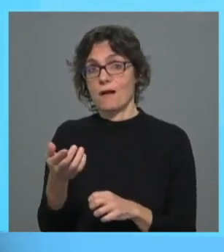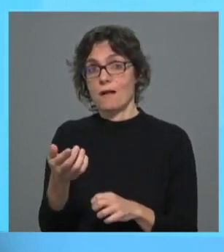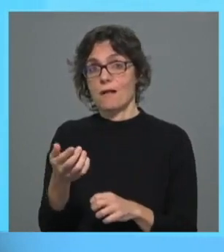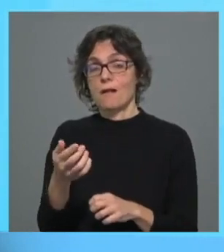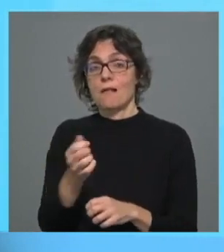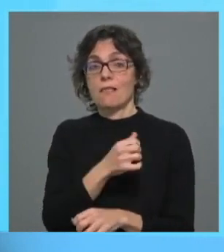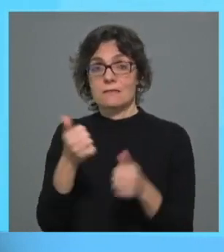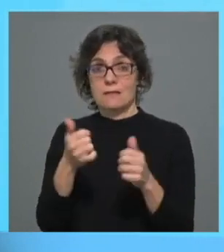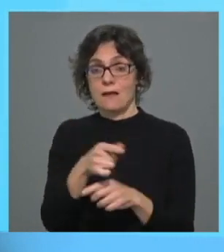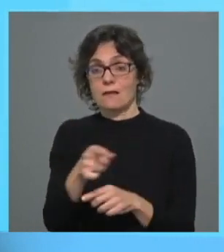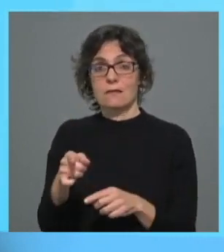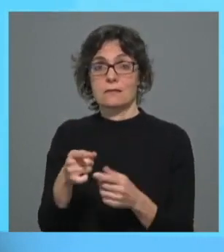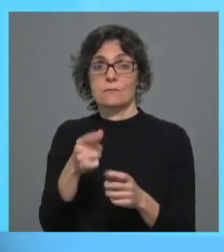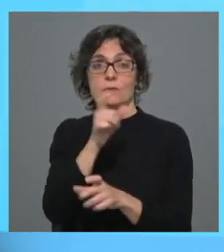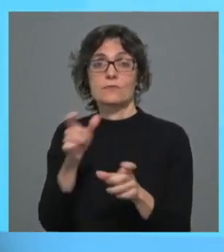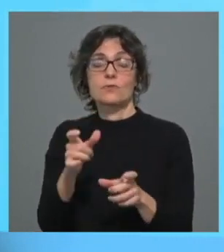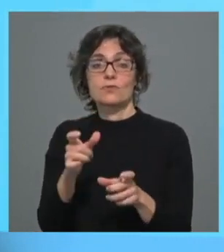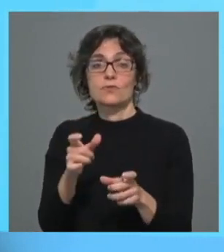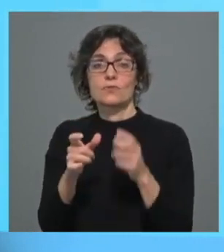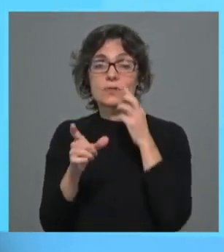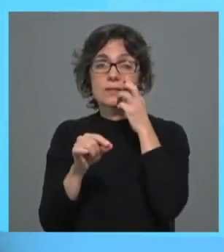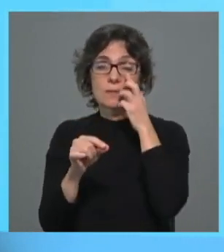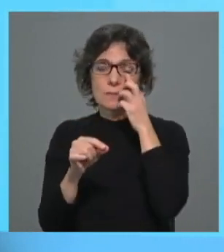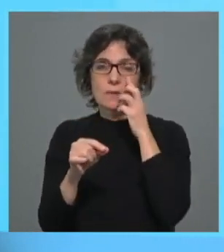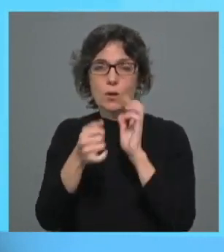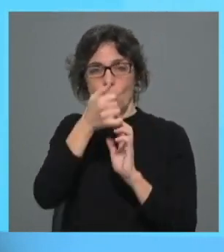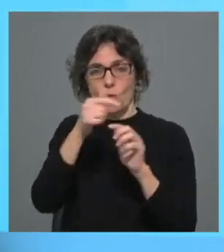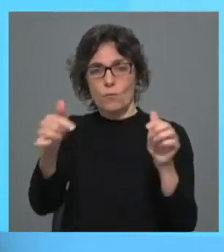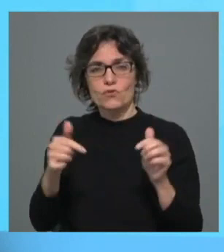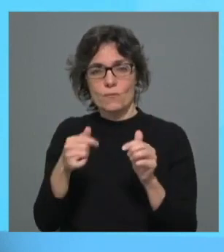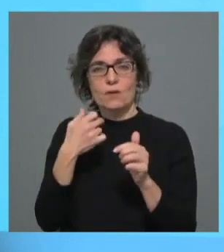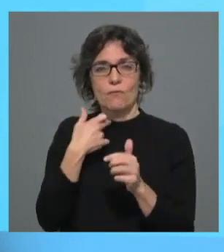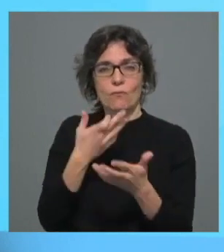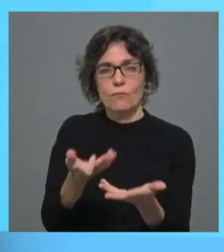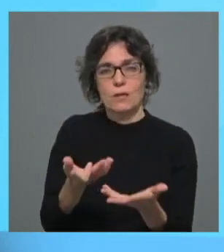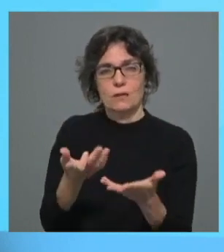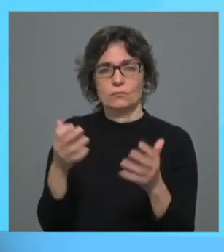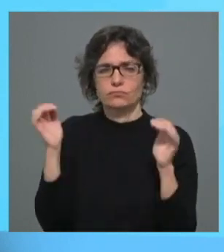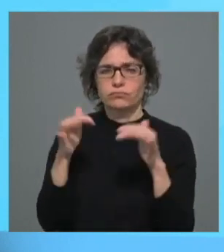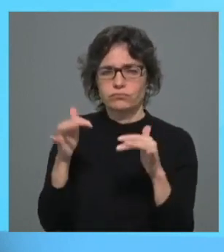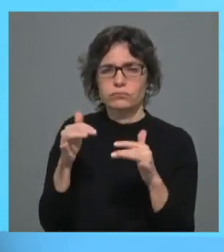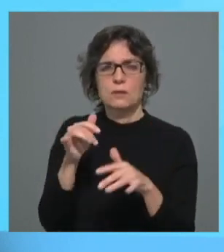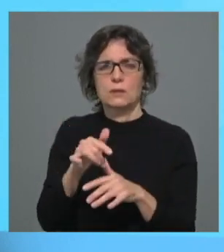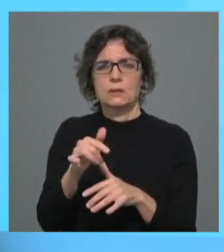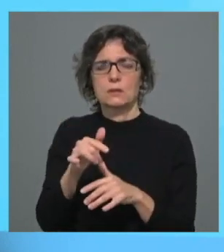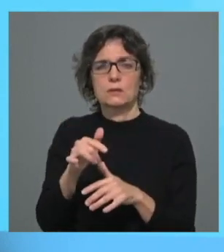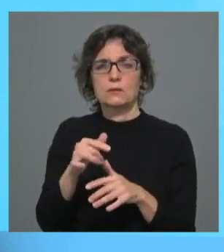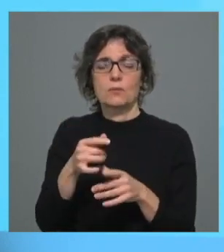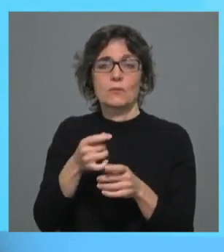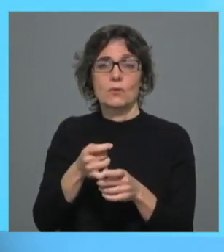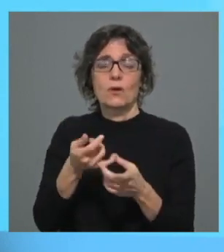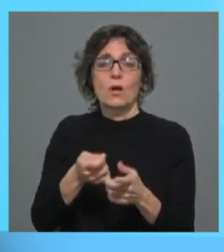habitam em elevado número às vezes espaços exigimos como referia que não alugou um quarto